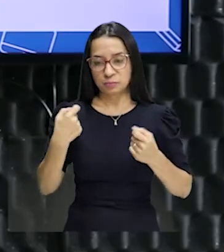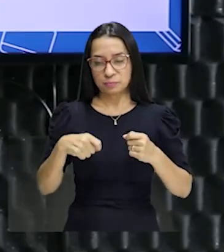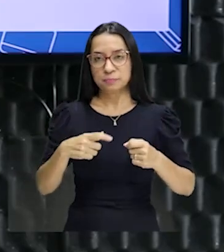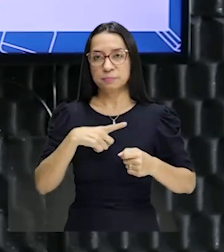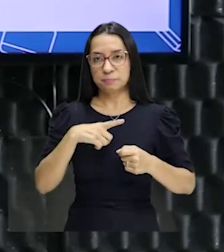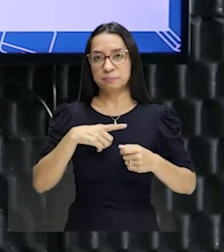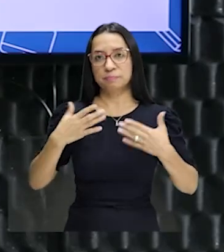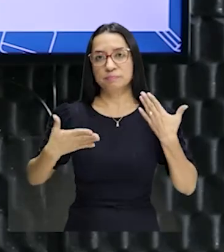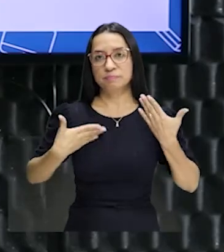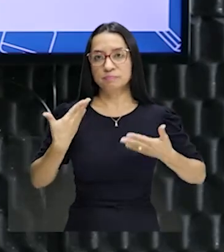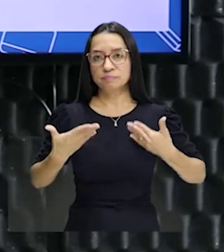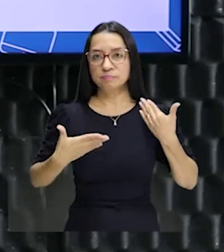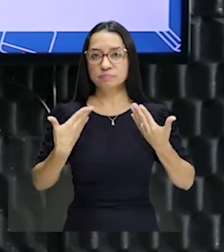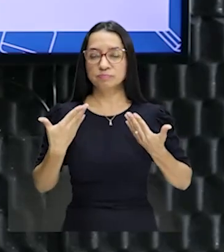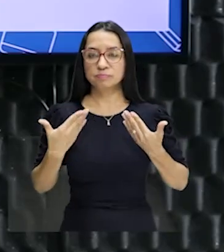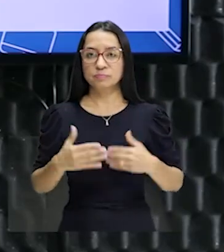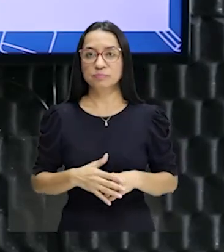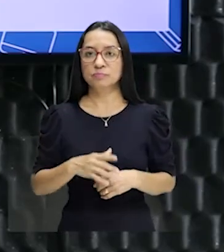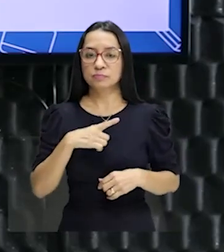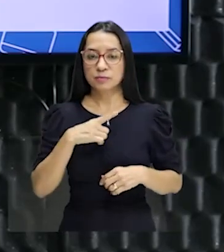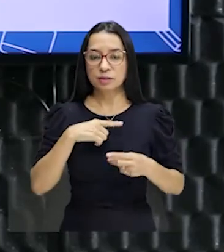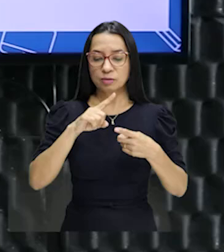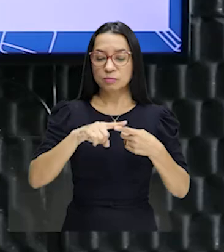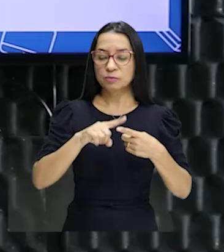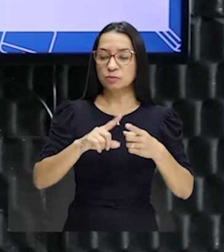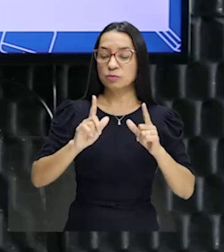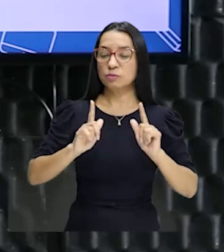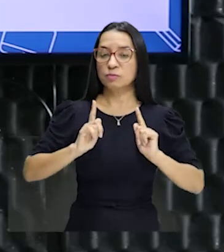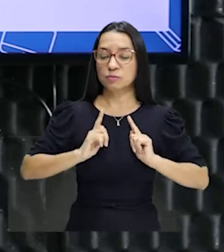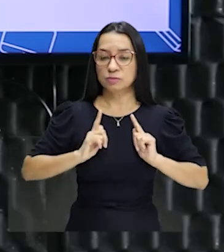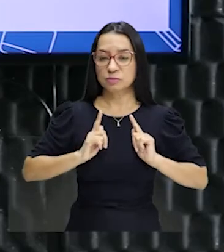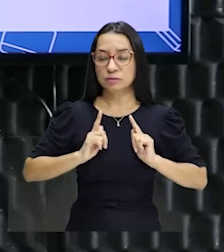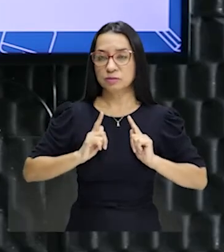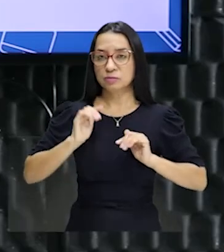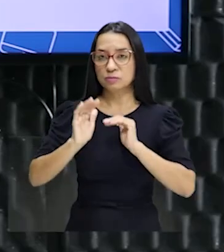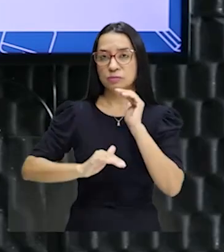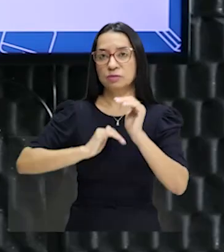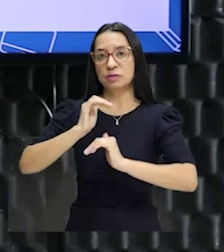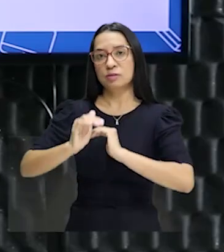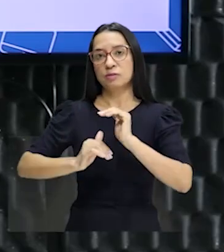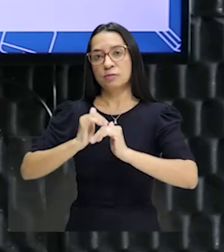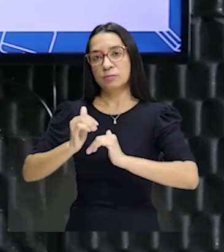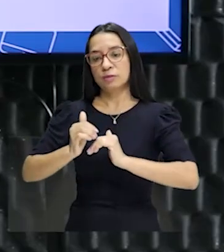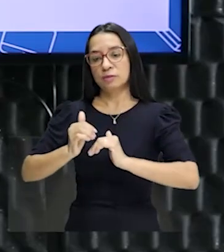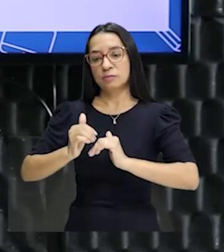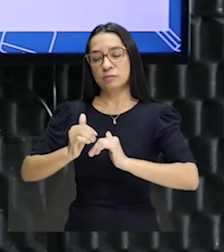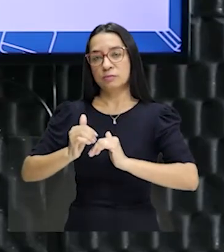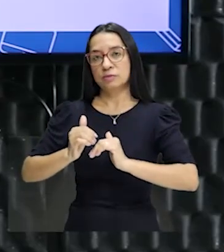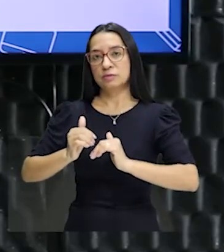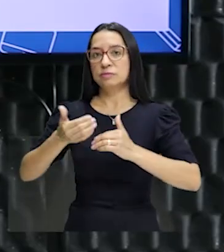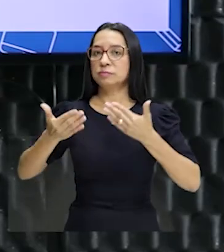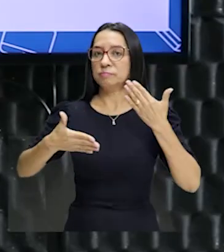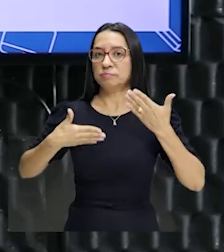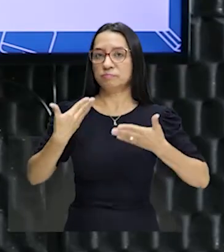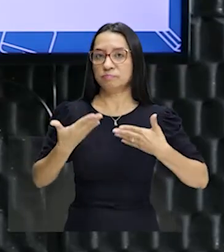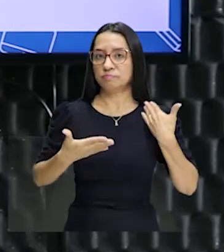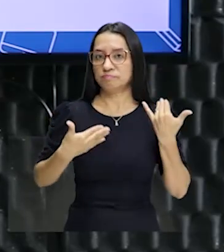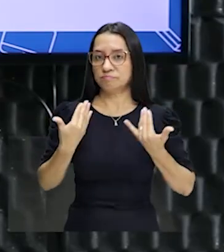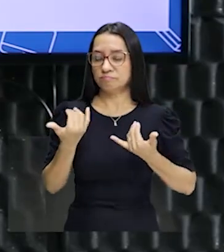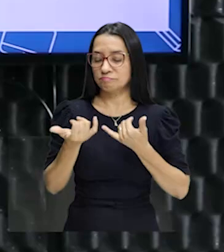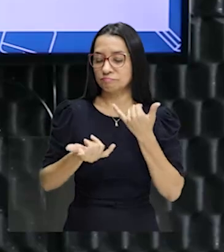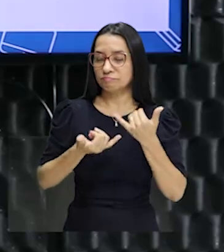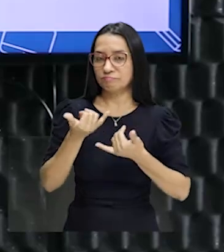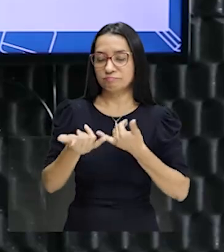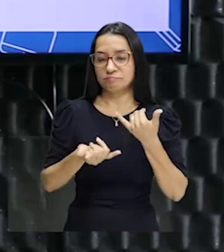o divertimento. Então, nós temos o descanso, o desenvolvimento e o divertimento. Se nessa